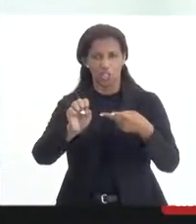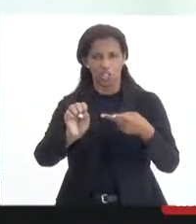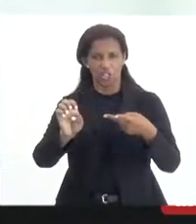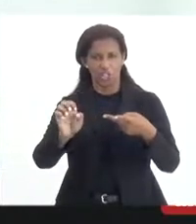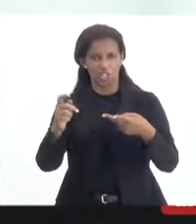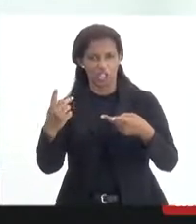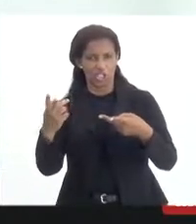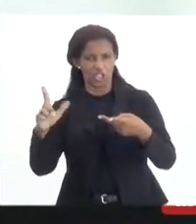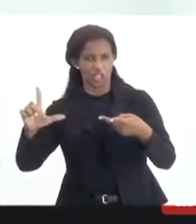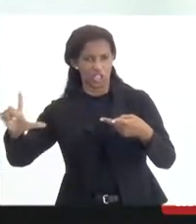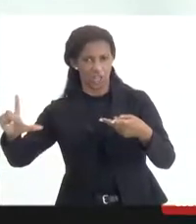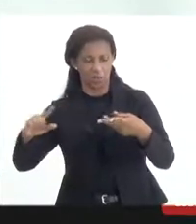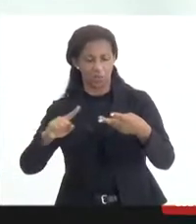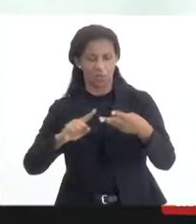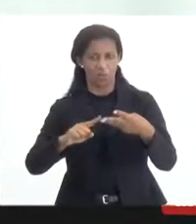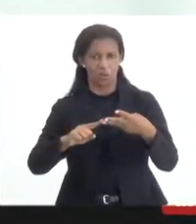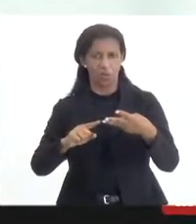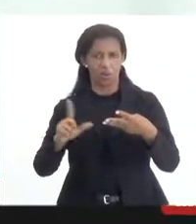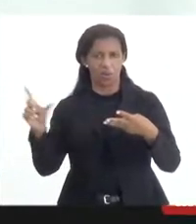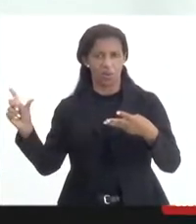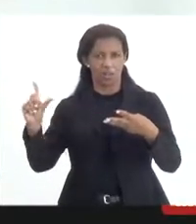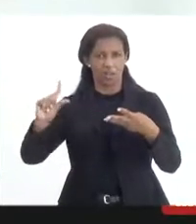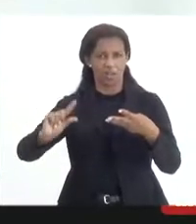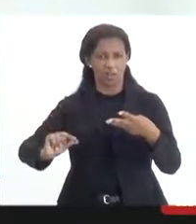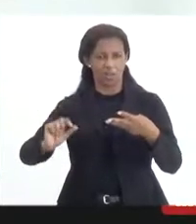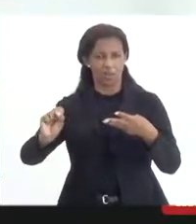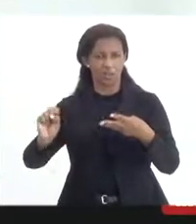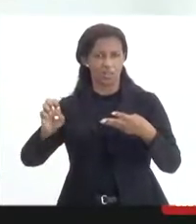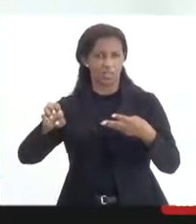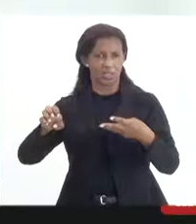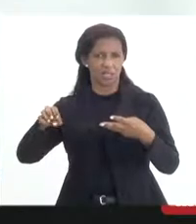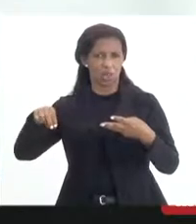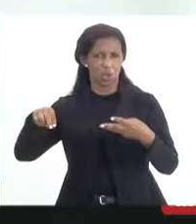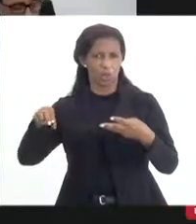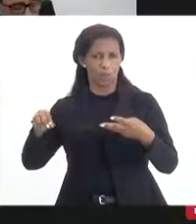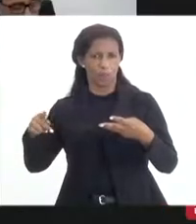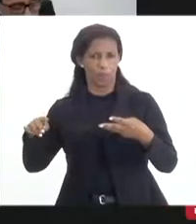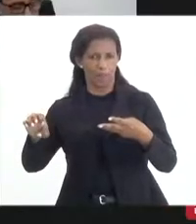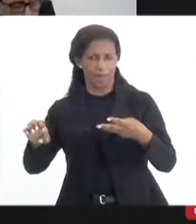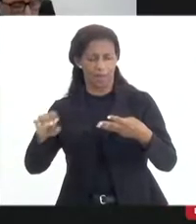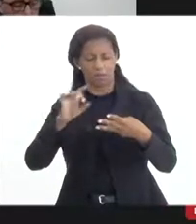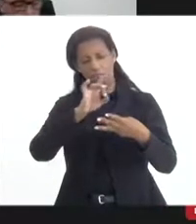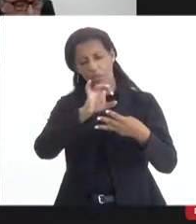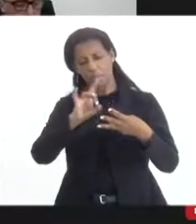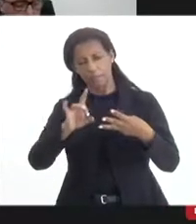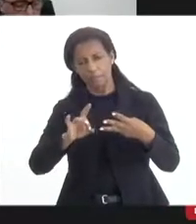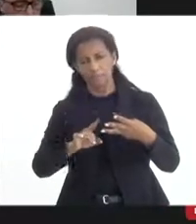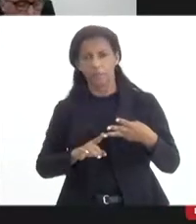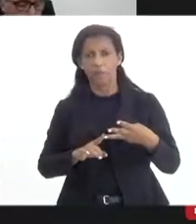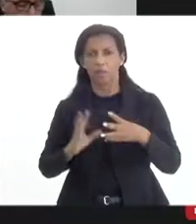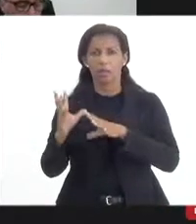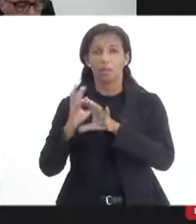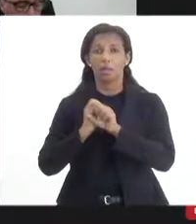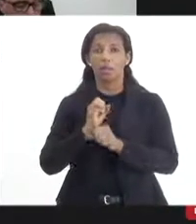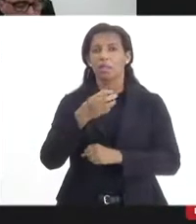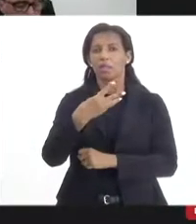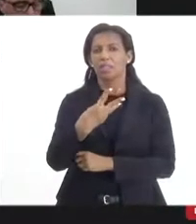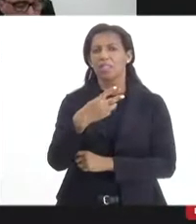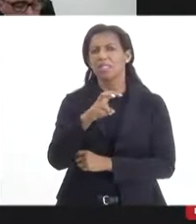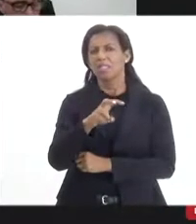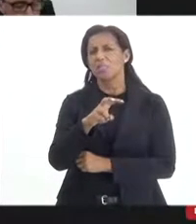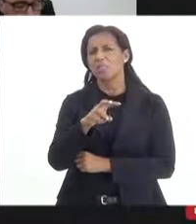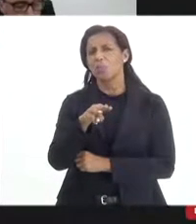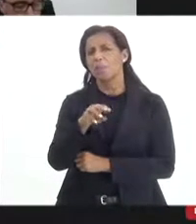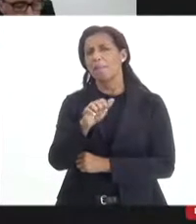e outra em relação à Repsol Sinopec. Todas essas autuações são na ordem de R$ 35 mil. Reais. Sabe por